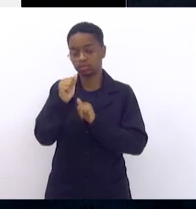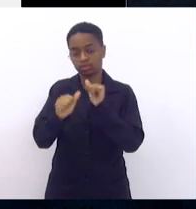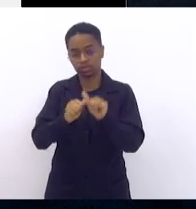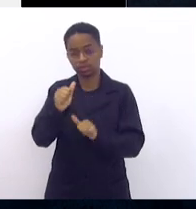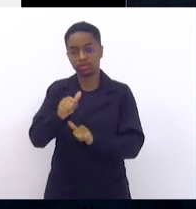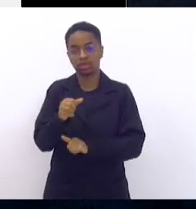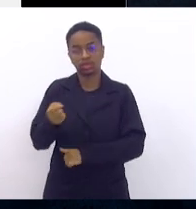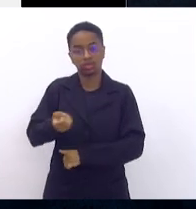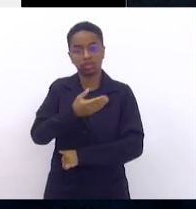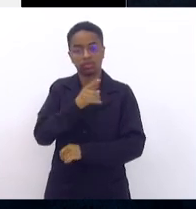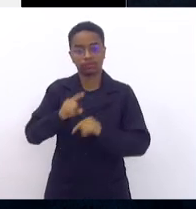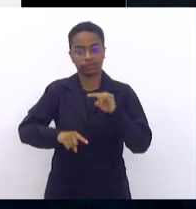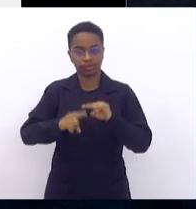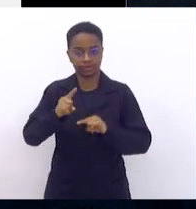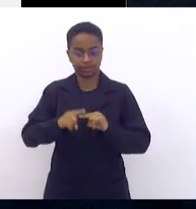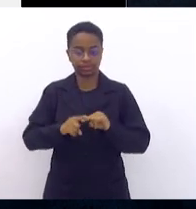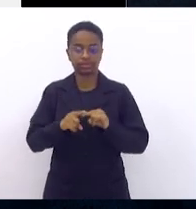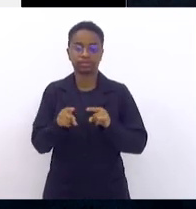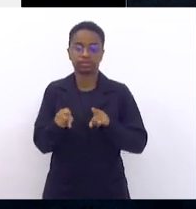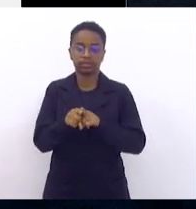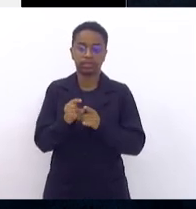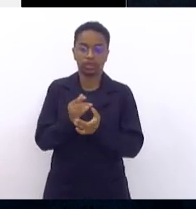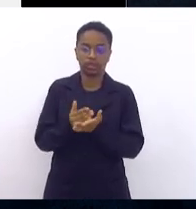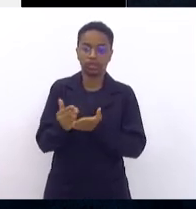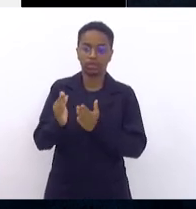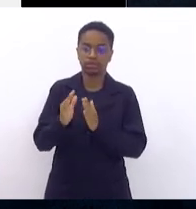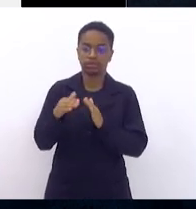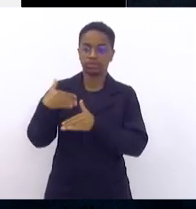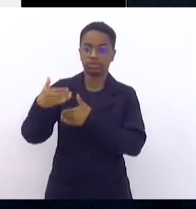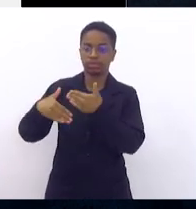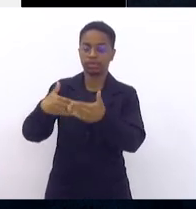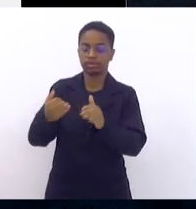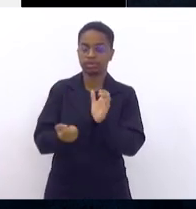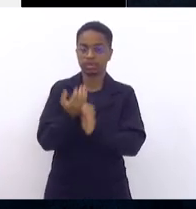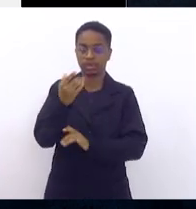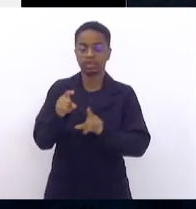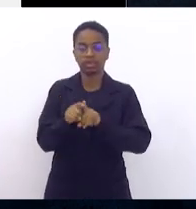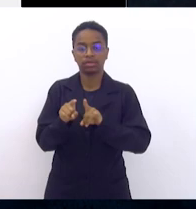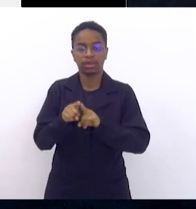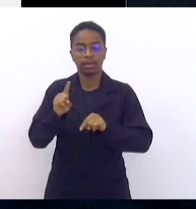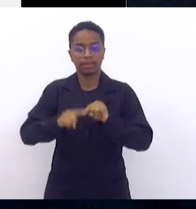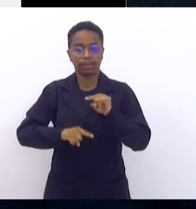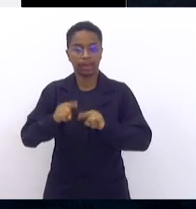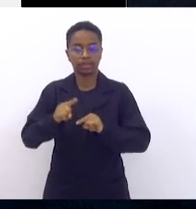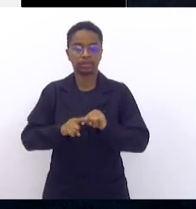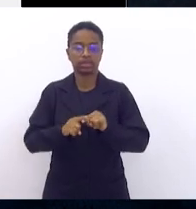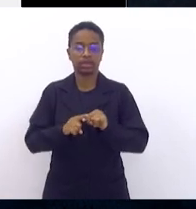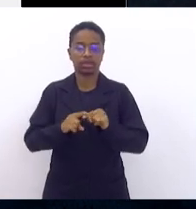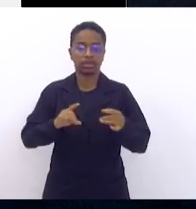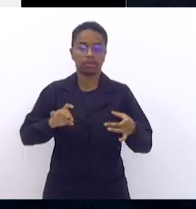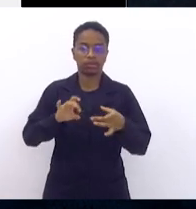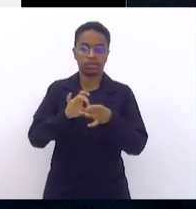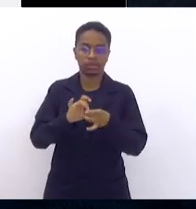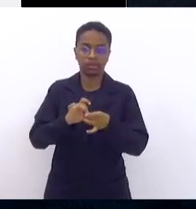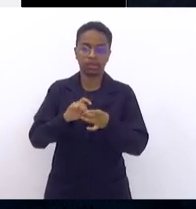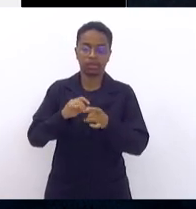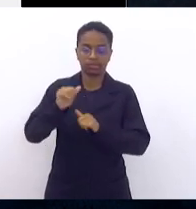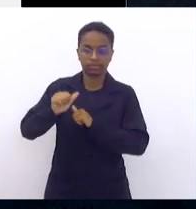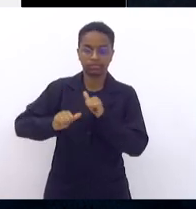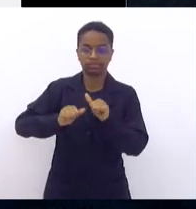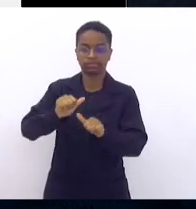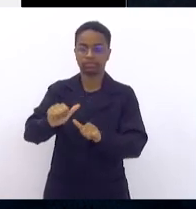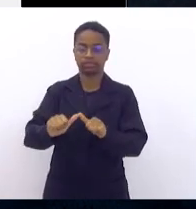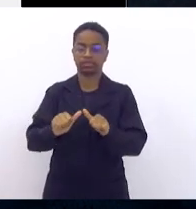matéria-prima lá para no início do processo produtivo como também matérias-primas advindas né renováveis